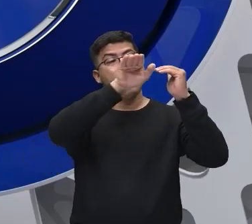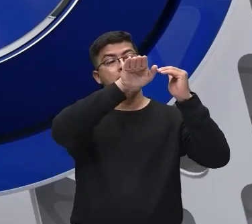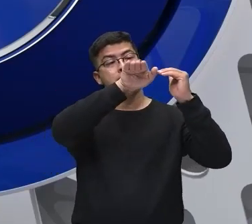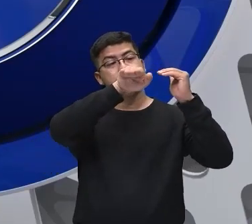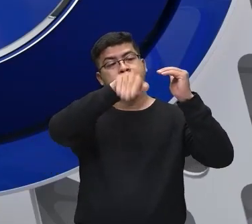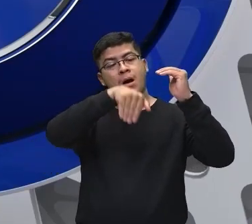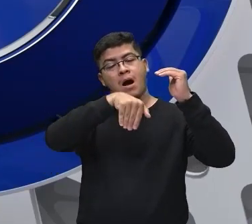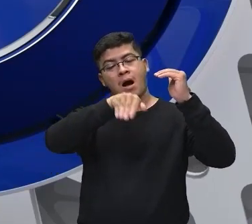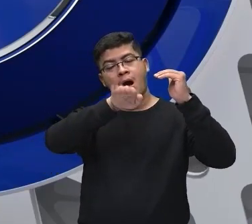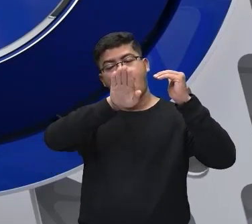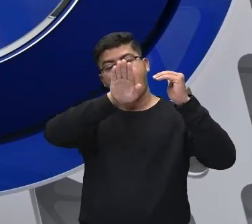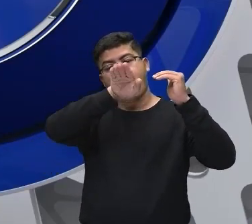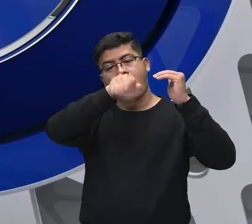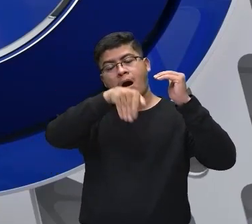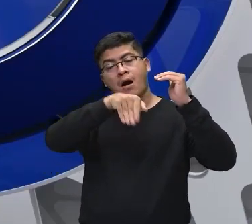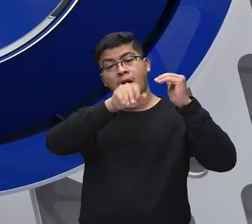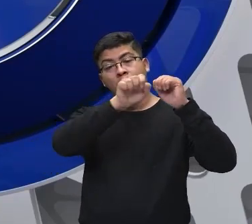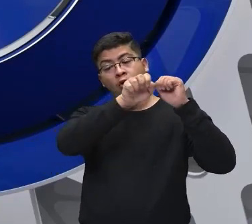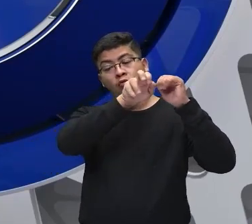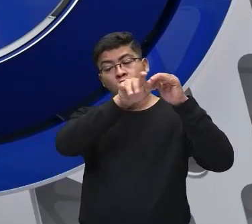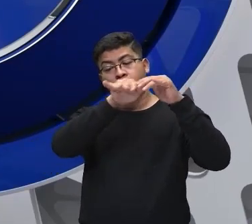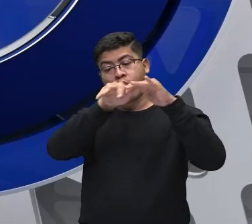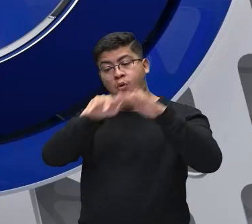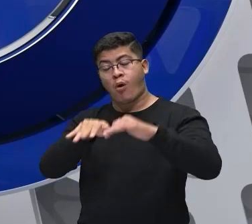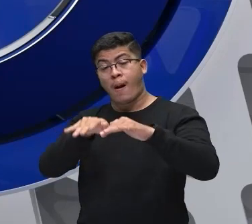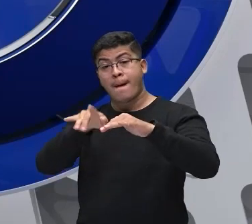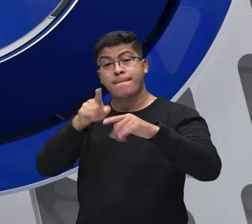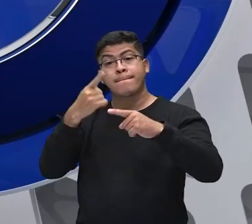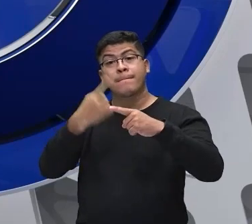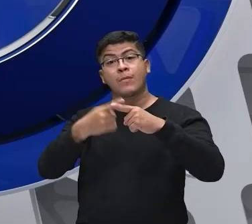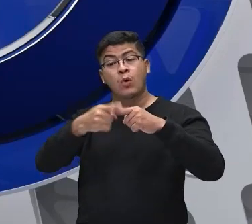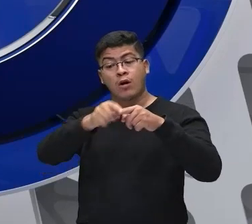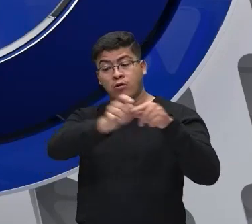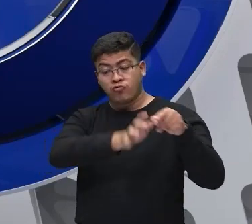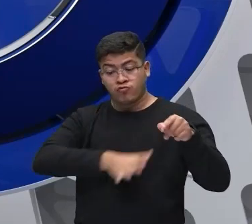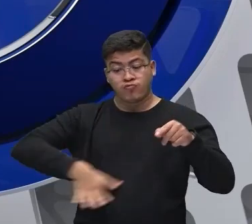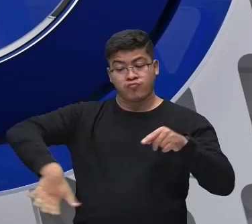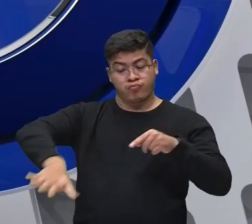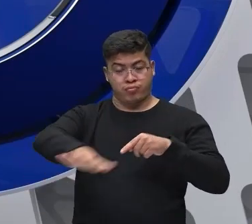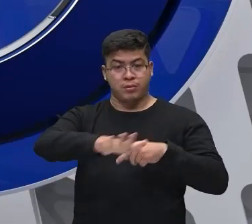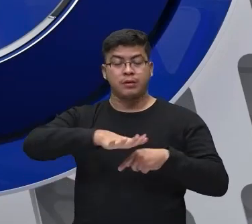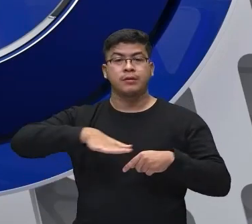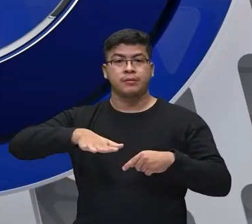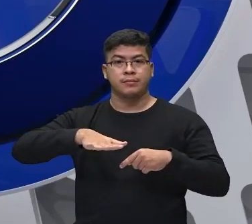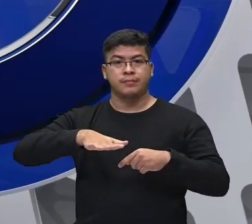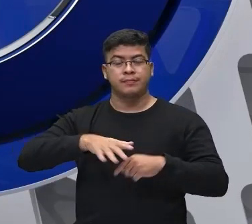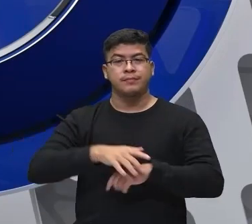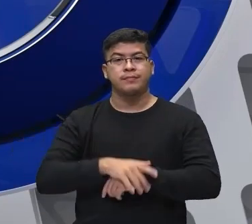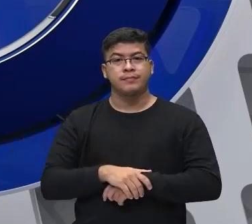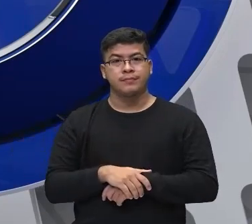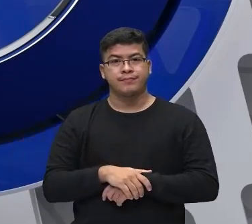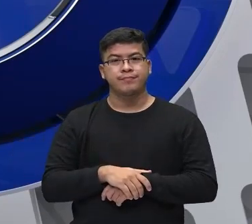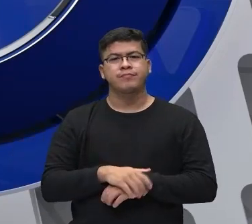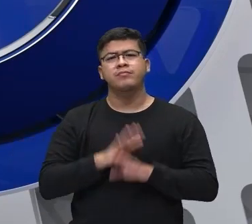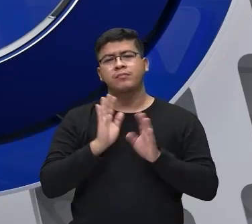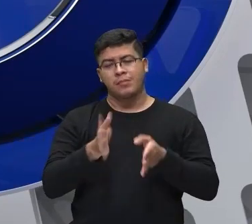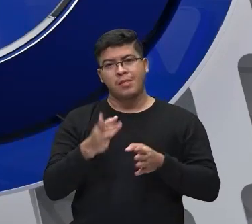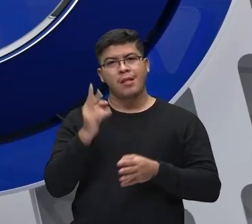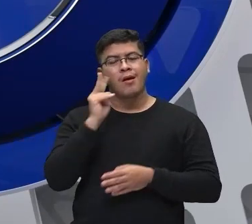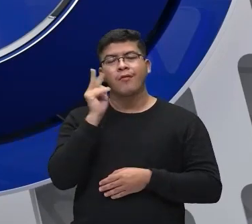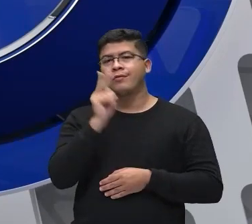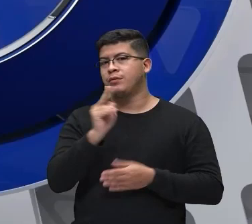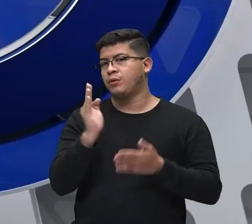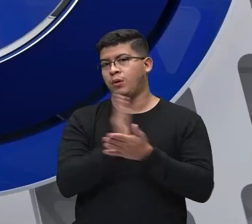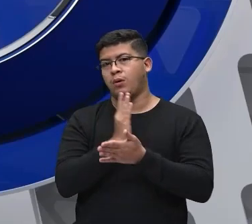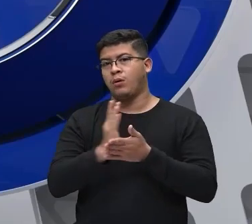na parte superior desse compartimento que você pretende resfriar. Eu já vi em alguns locais